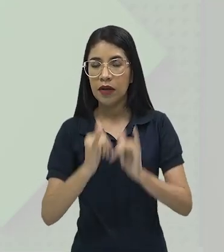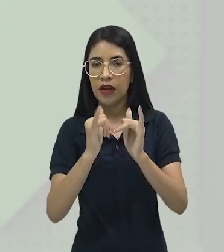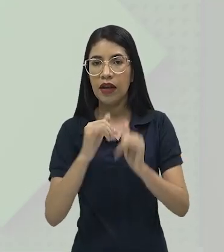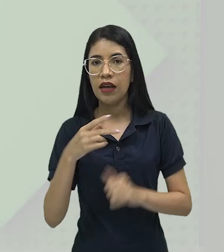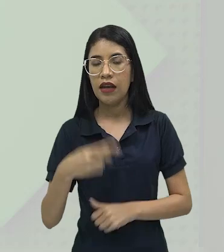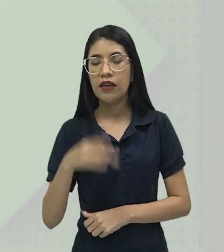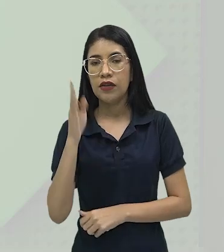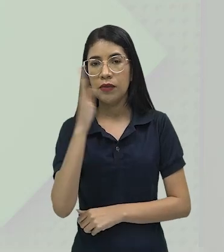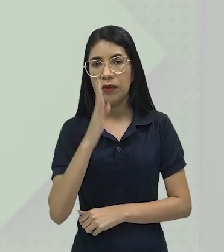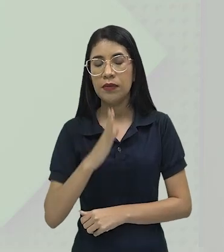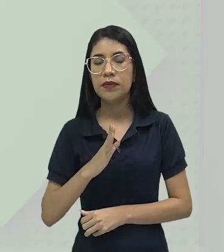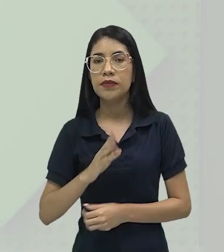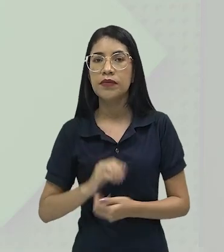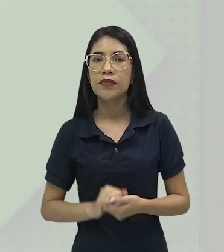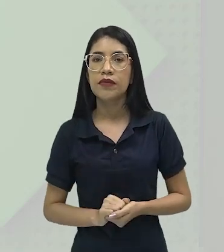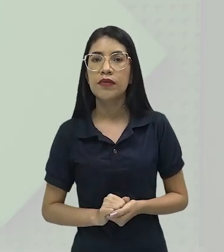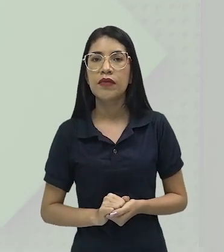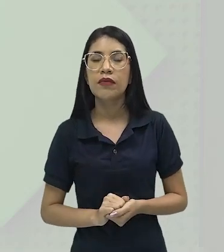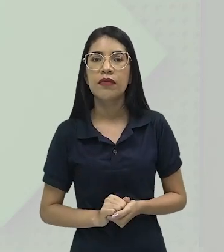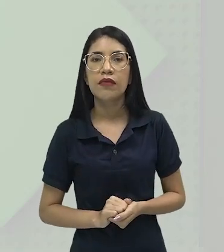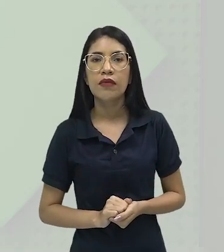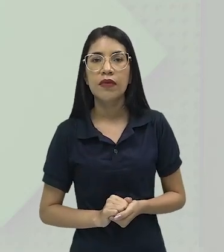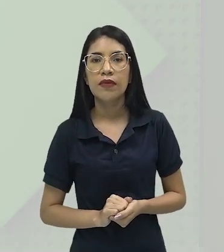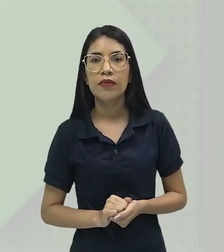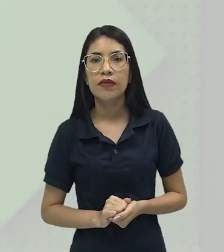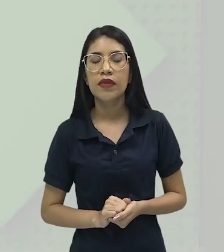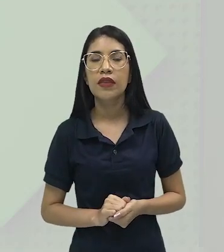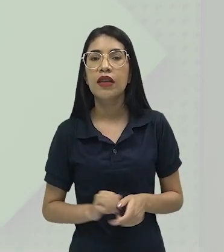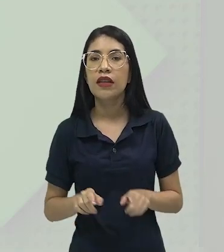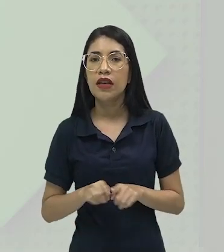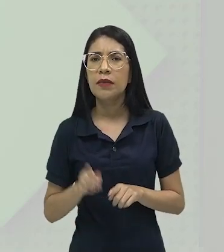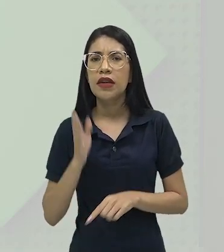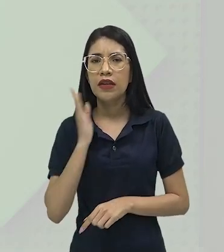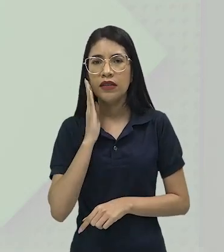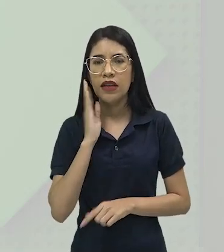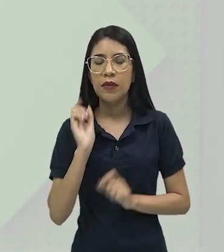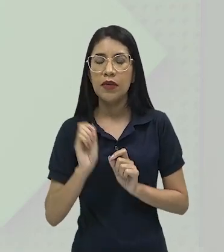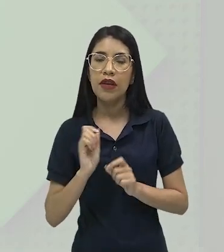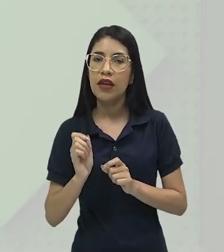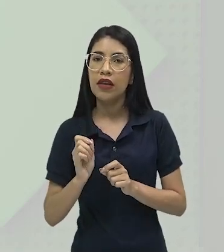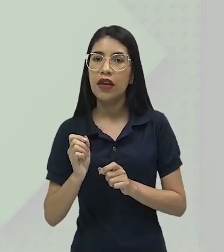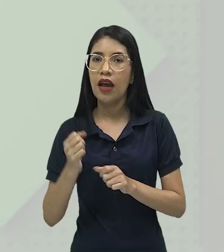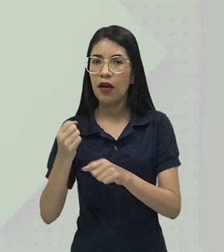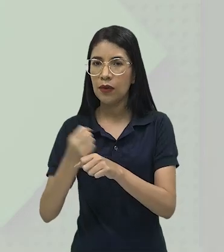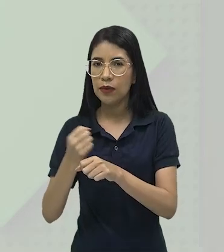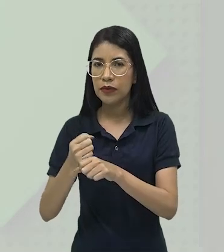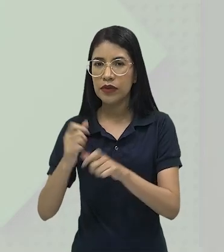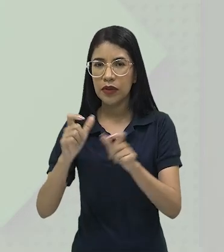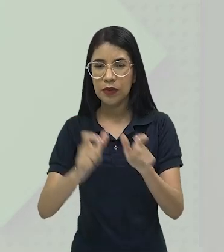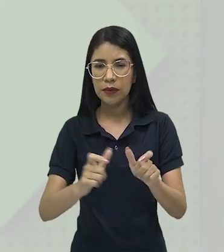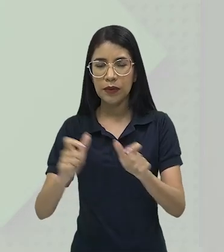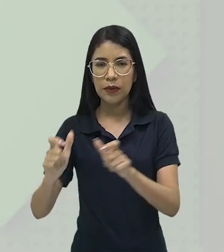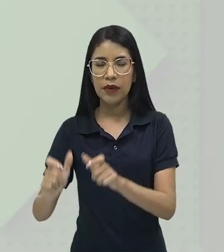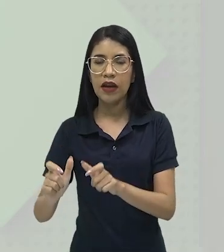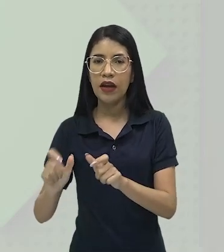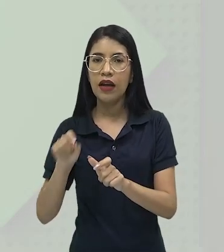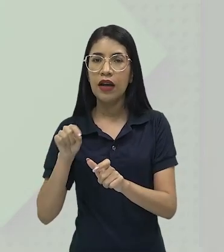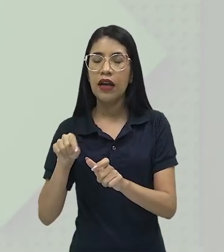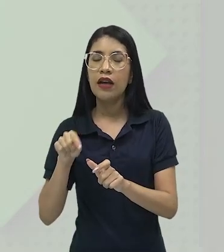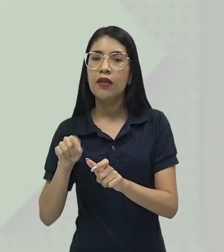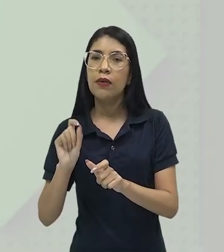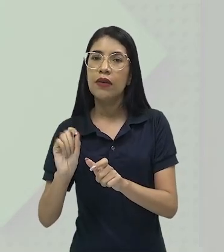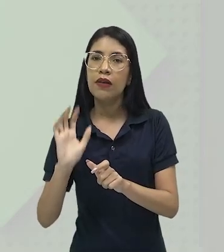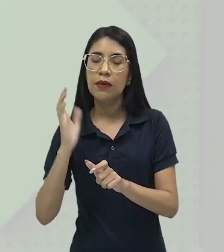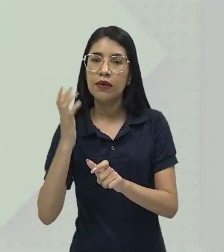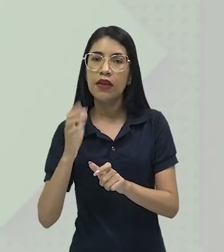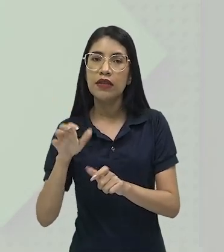nosso país causaram, né? A gente sabe que a sua instalação ela faz com que